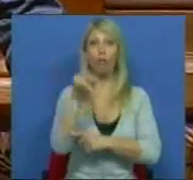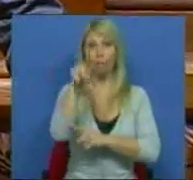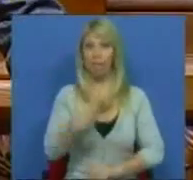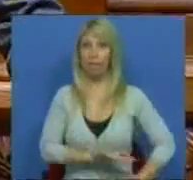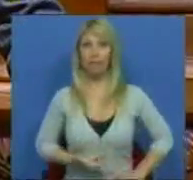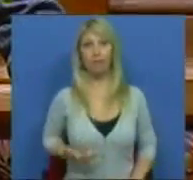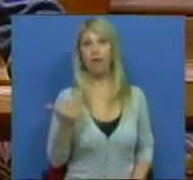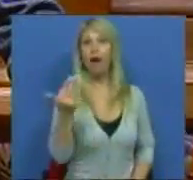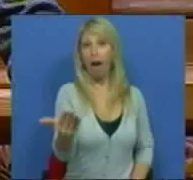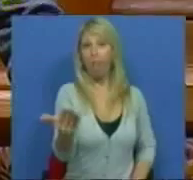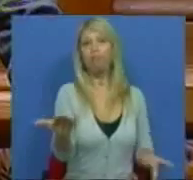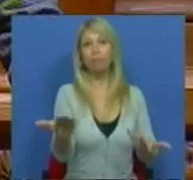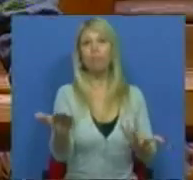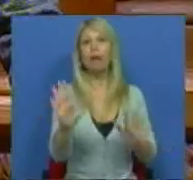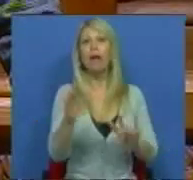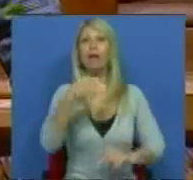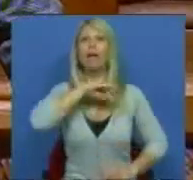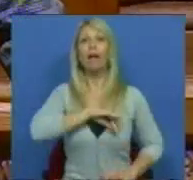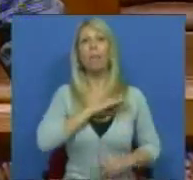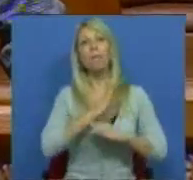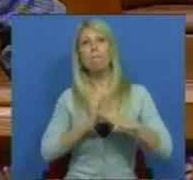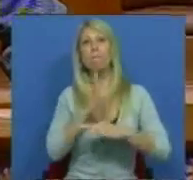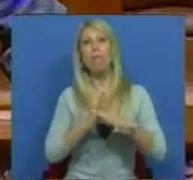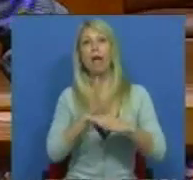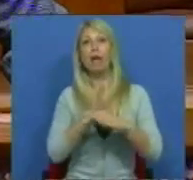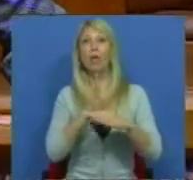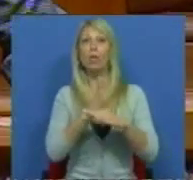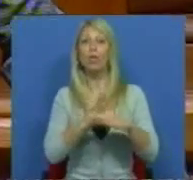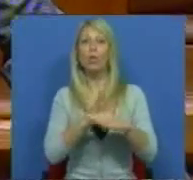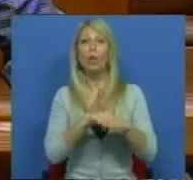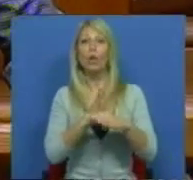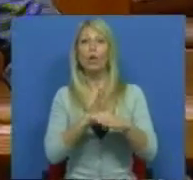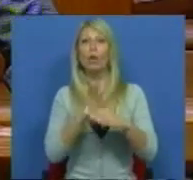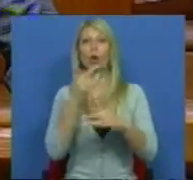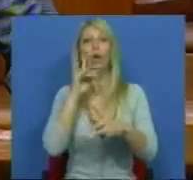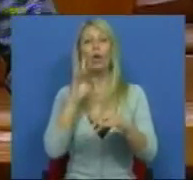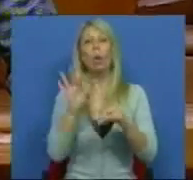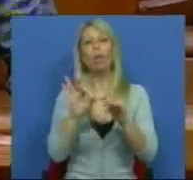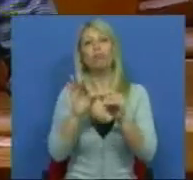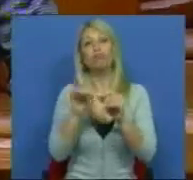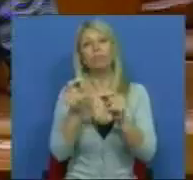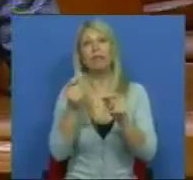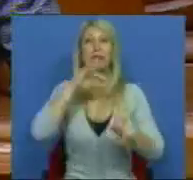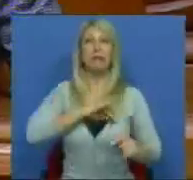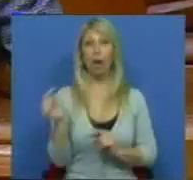desempregados que tenham de rendimento médio algo superior ao salário mínimo nacional.